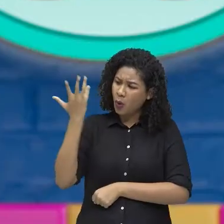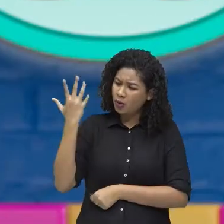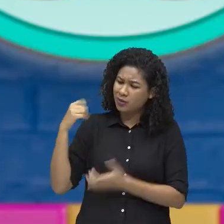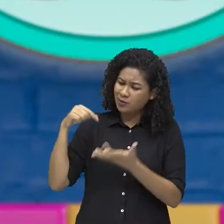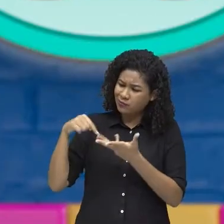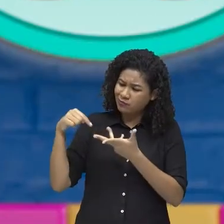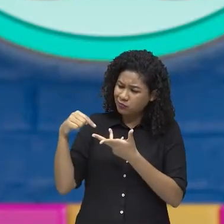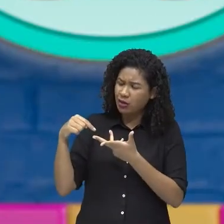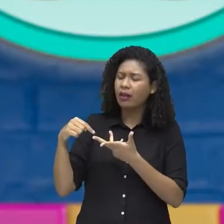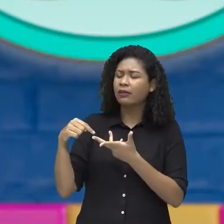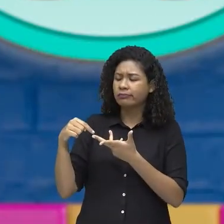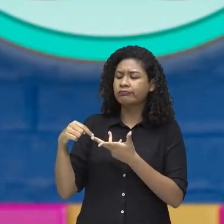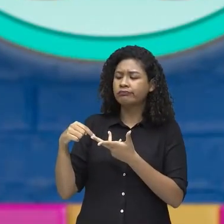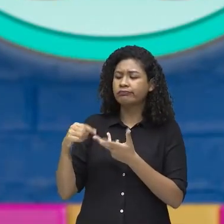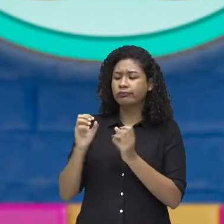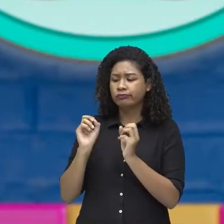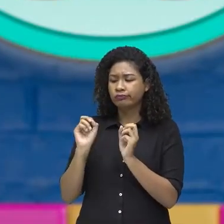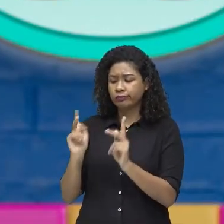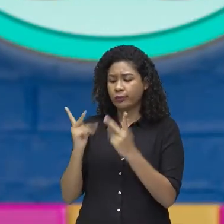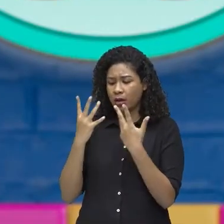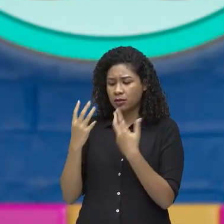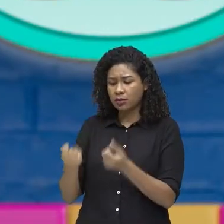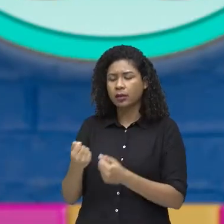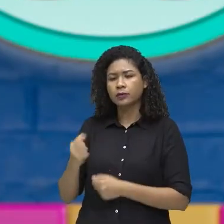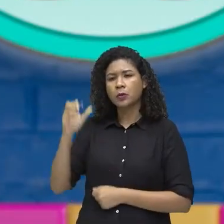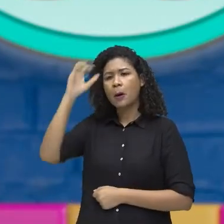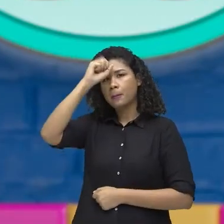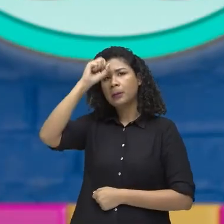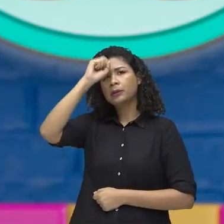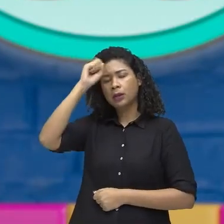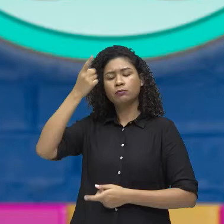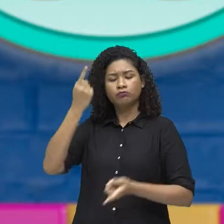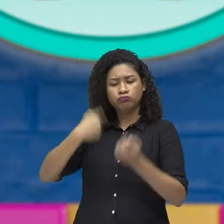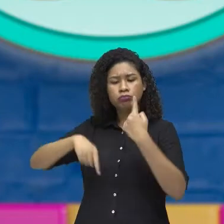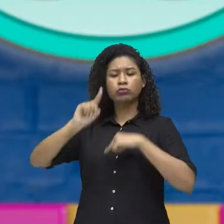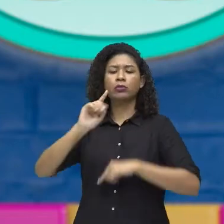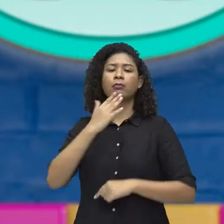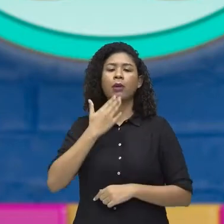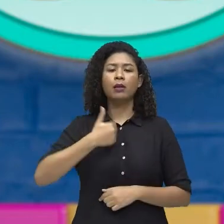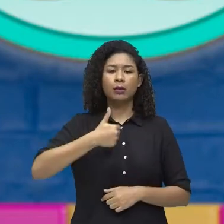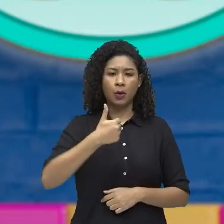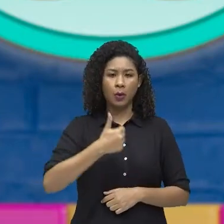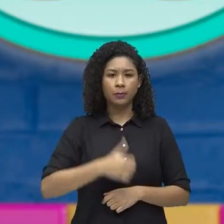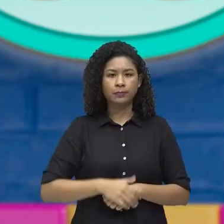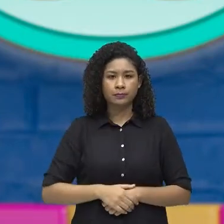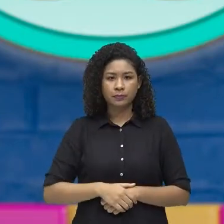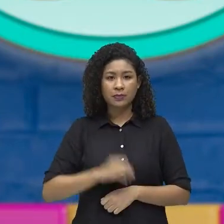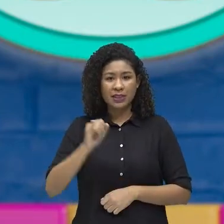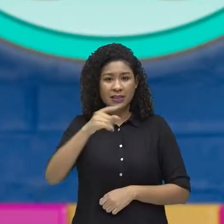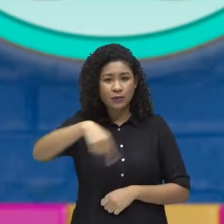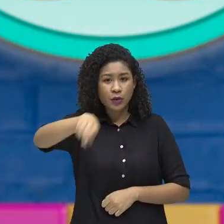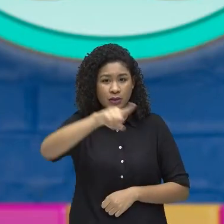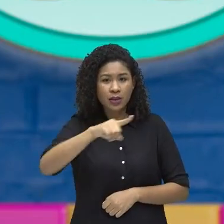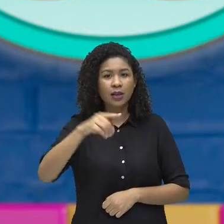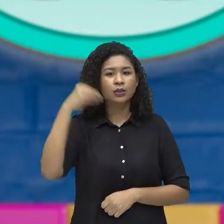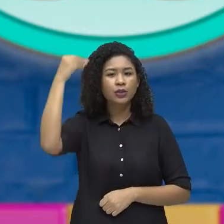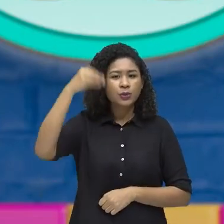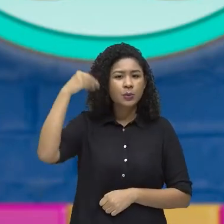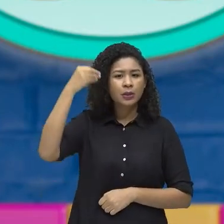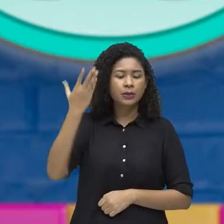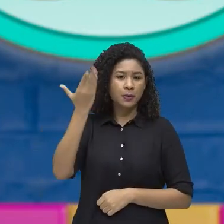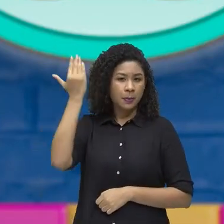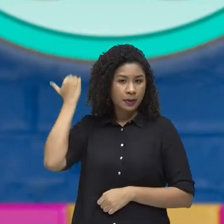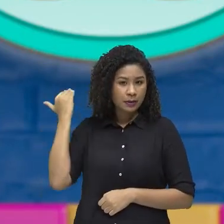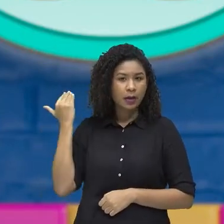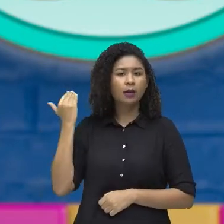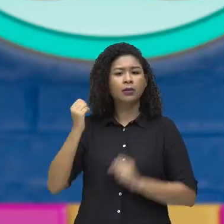mais forte do que o que eu estava antes. Isso. Você que está acompanhando, coloca aí no chat se você viveu uma experiência do passado, você aprendeu